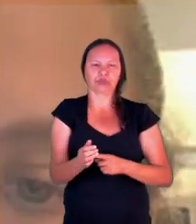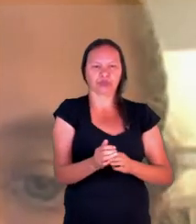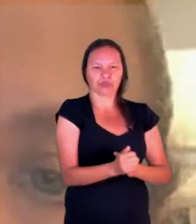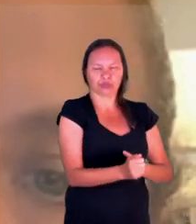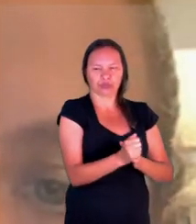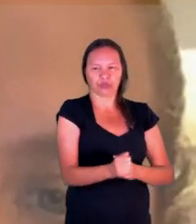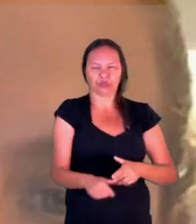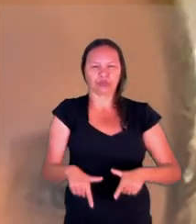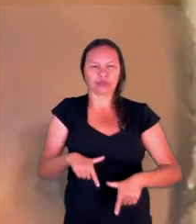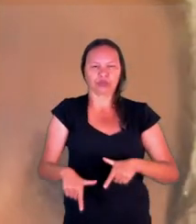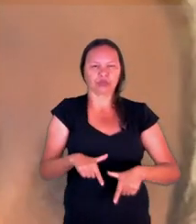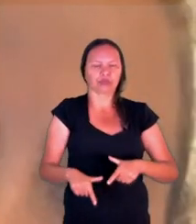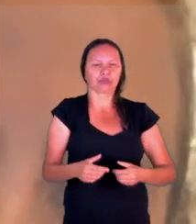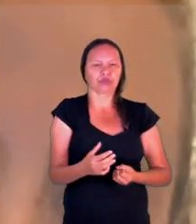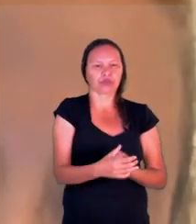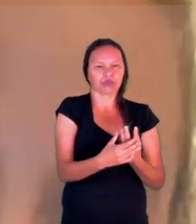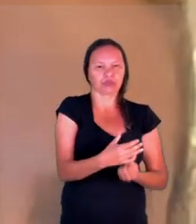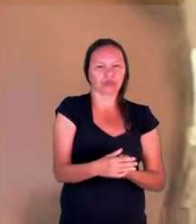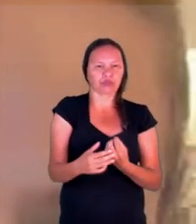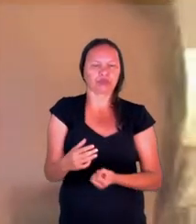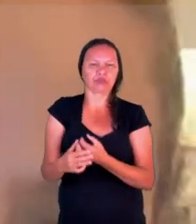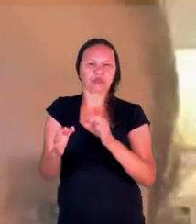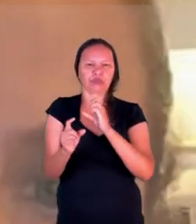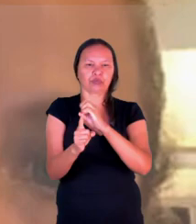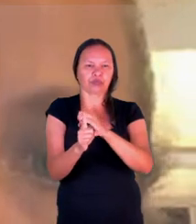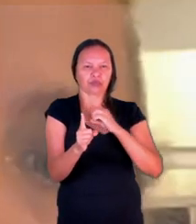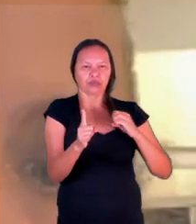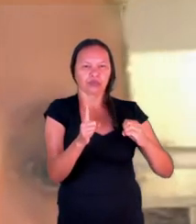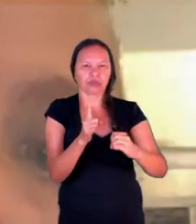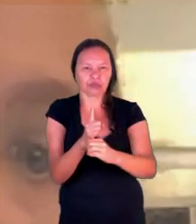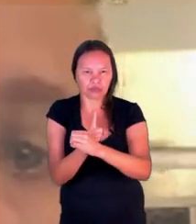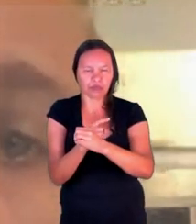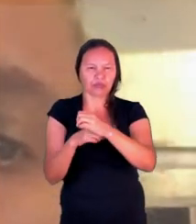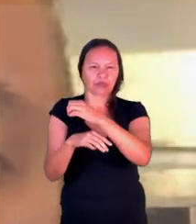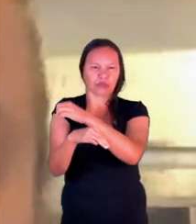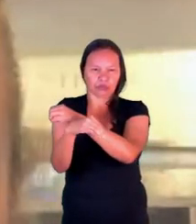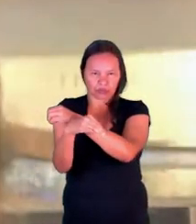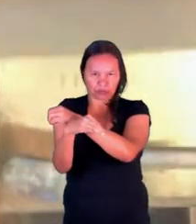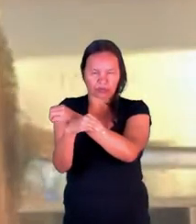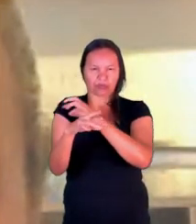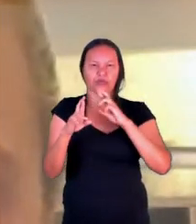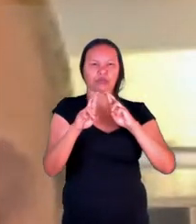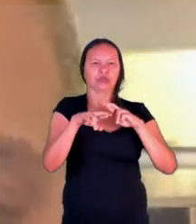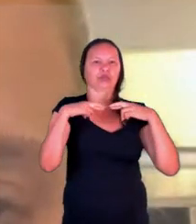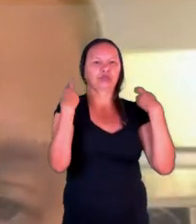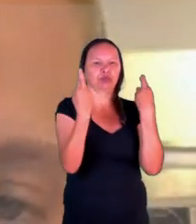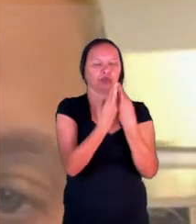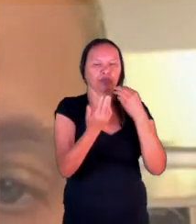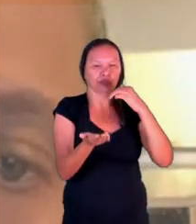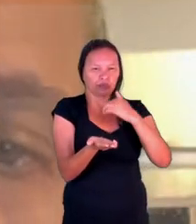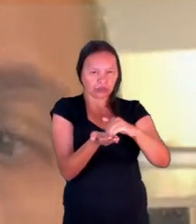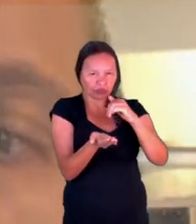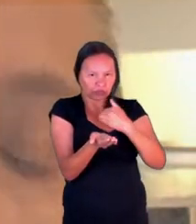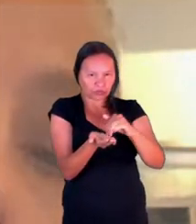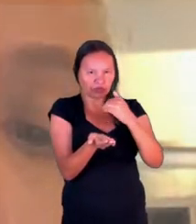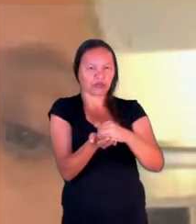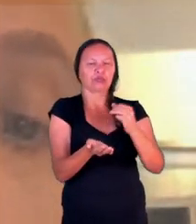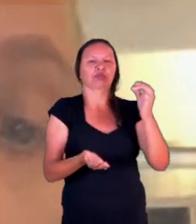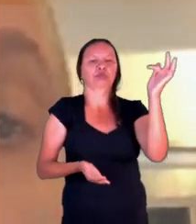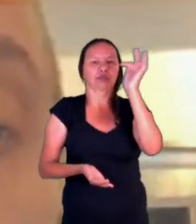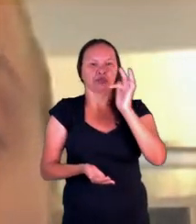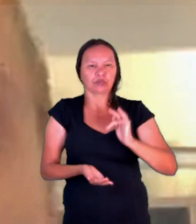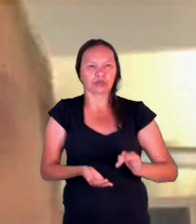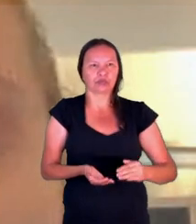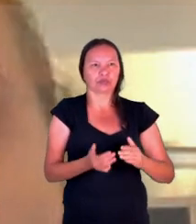trabalho formado pela sociedade civil que aí mantinha reuniões com a Secretaria Municipal e que foi